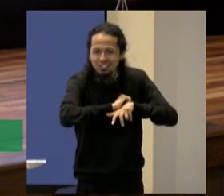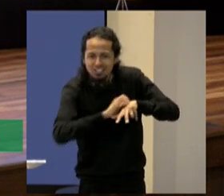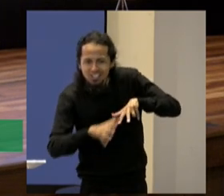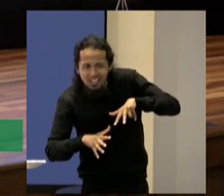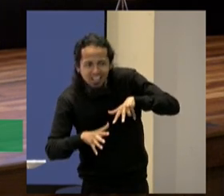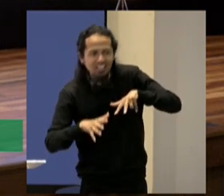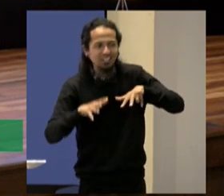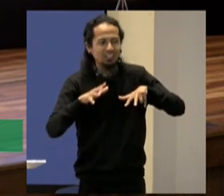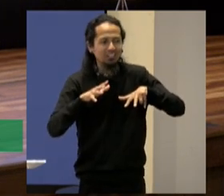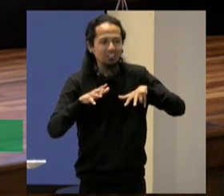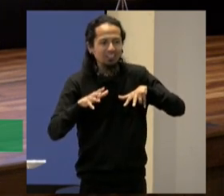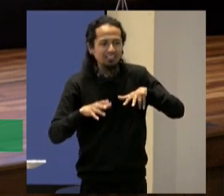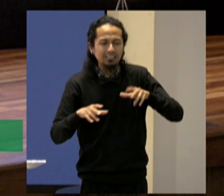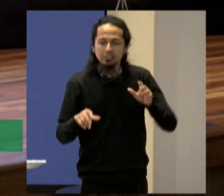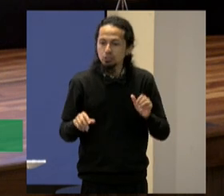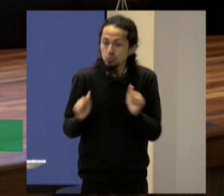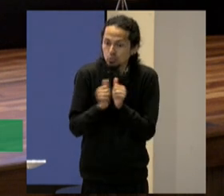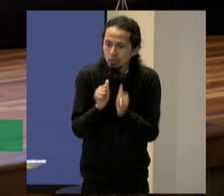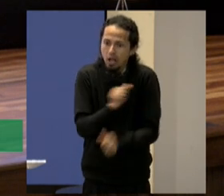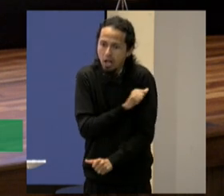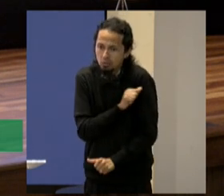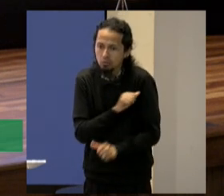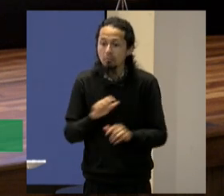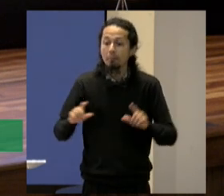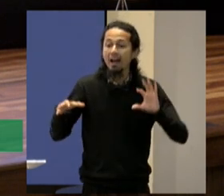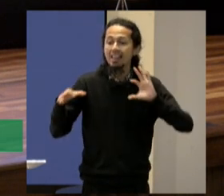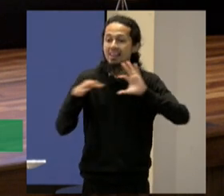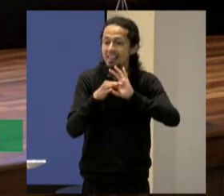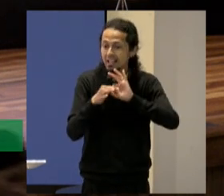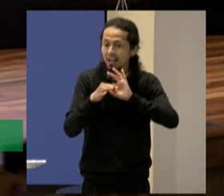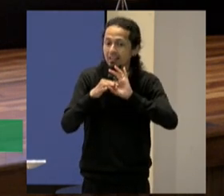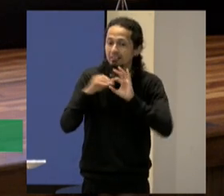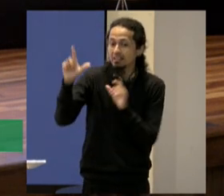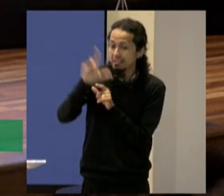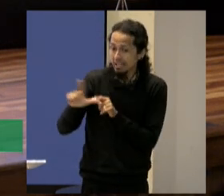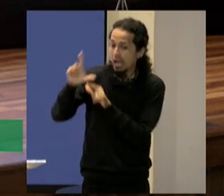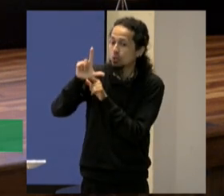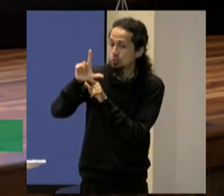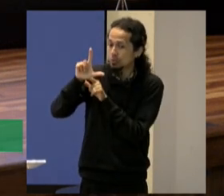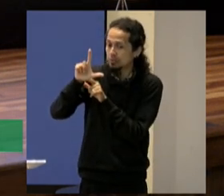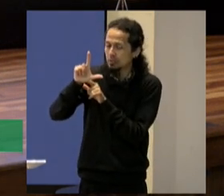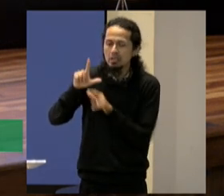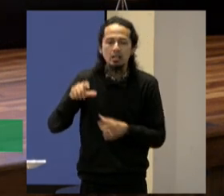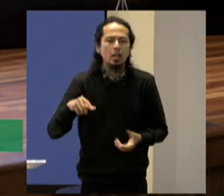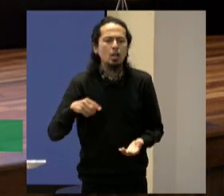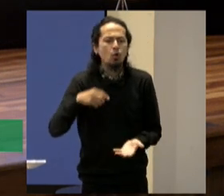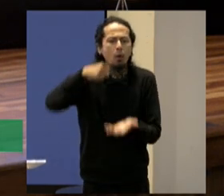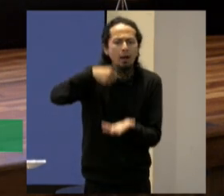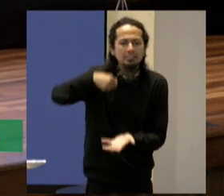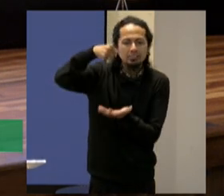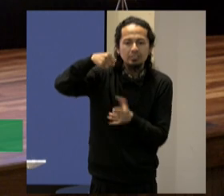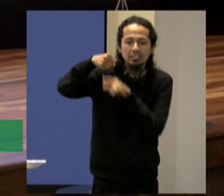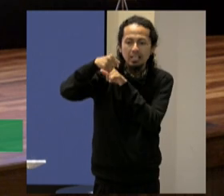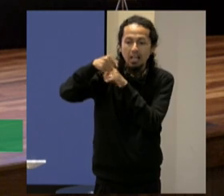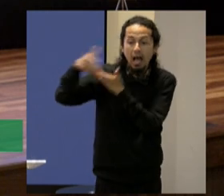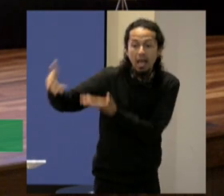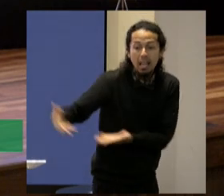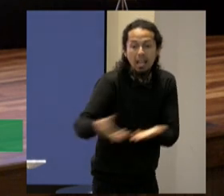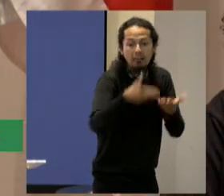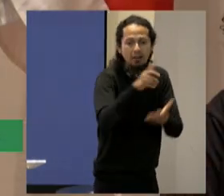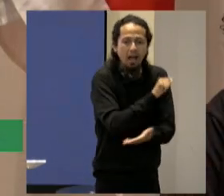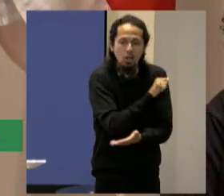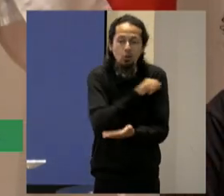A gente, né, planeja a sacola literária, os estudantes vão levar para casa, tem atividade, e aí o